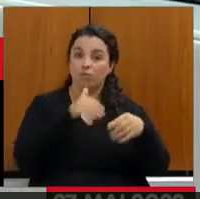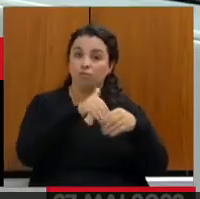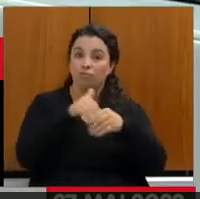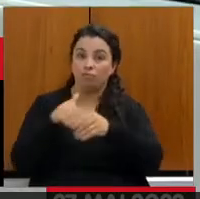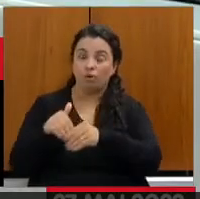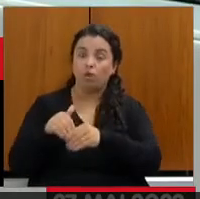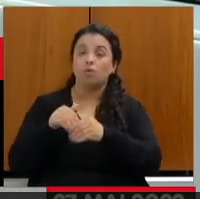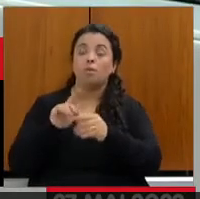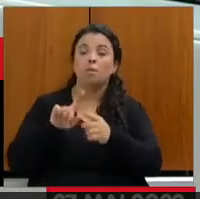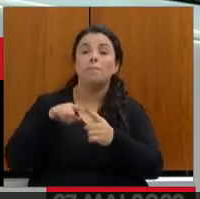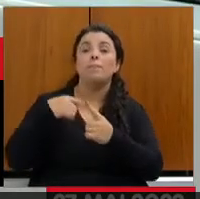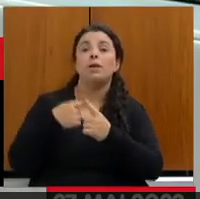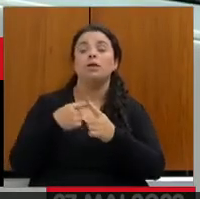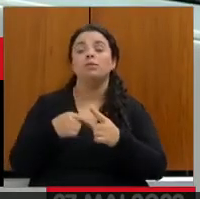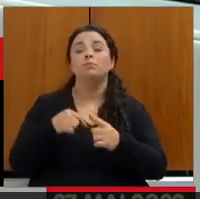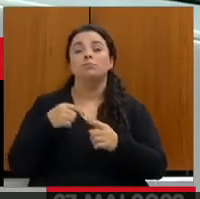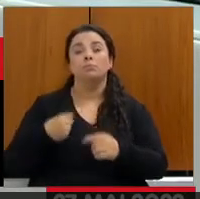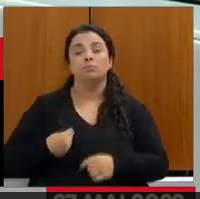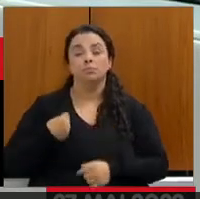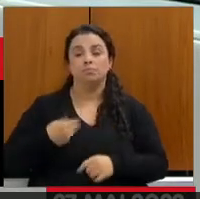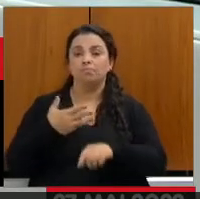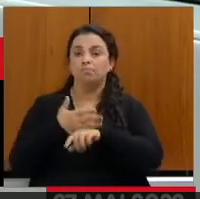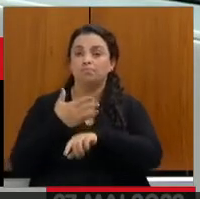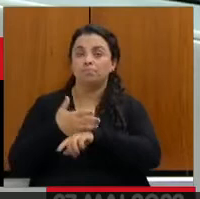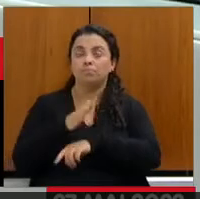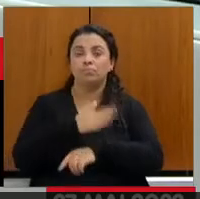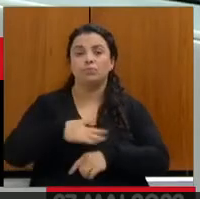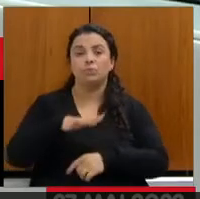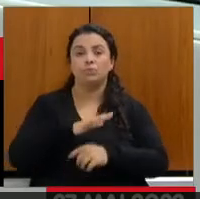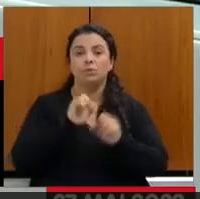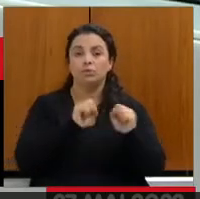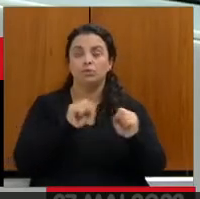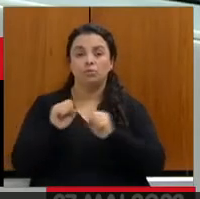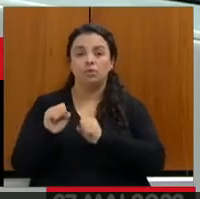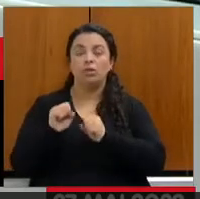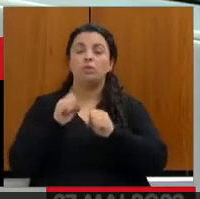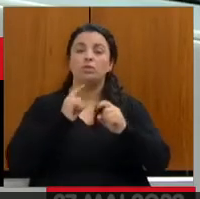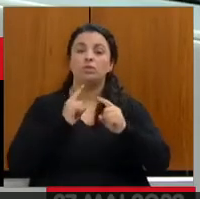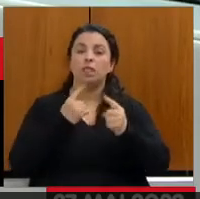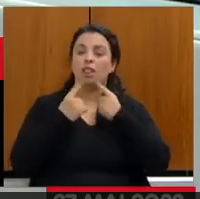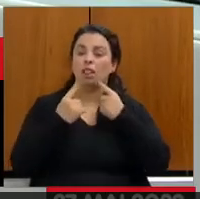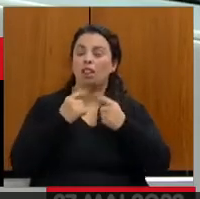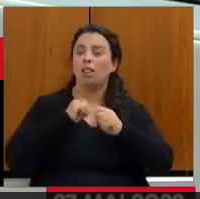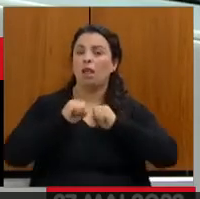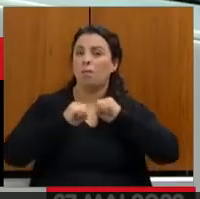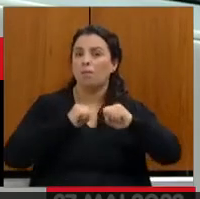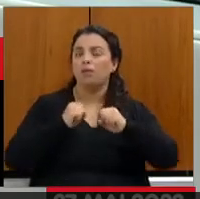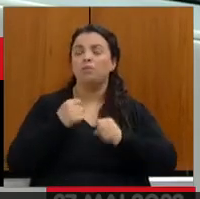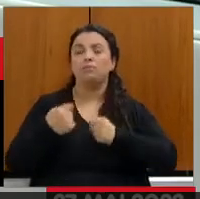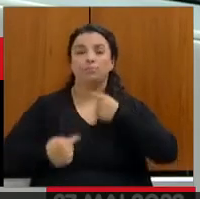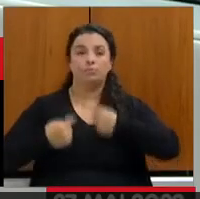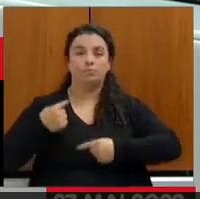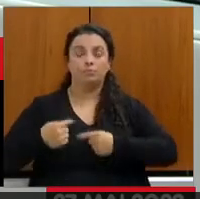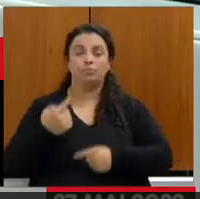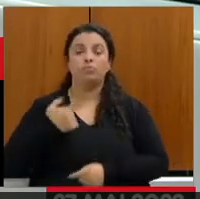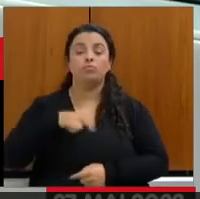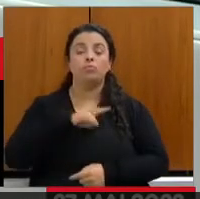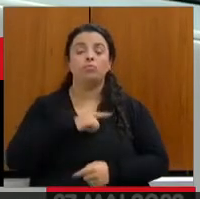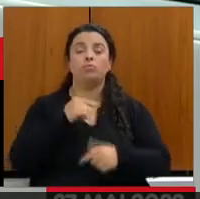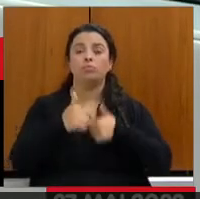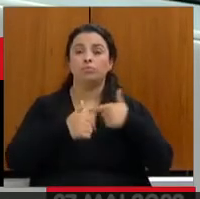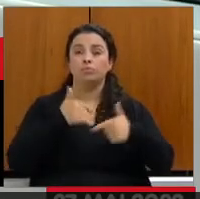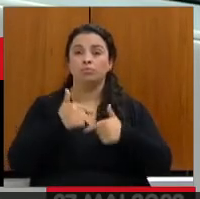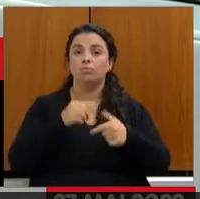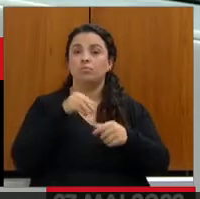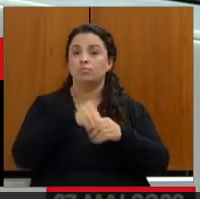participação nos espaços de poder nos debates políticos nós trabalhamos na ama com a